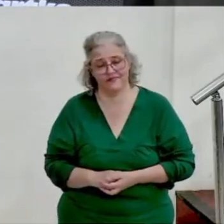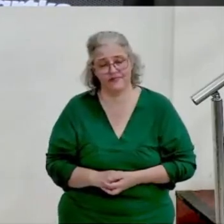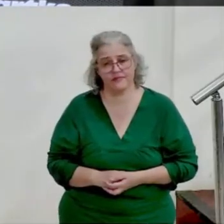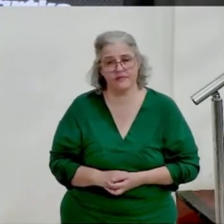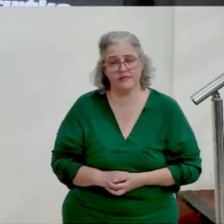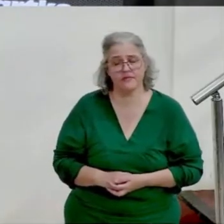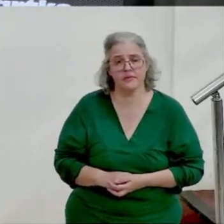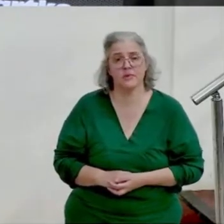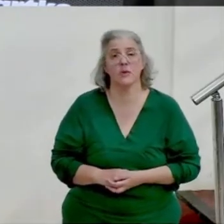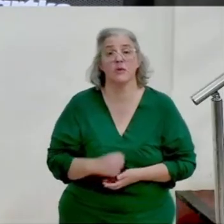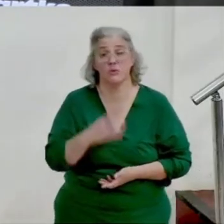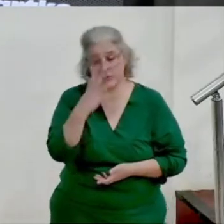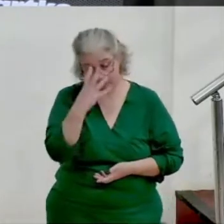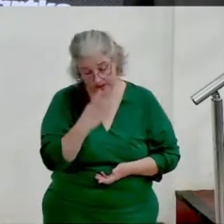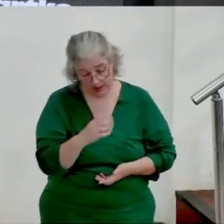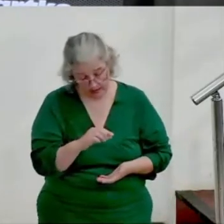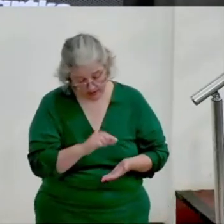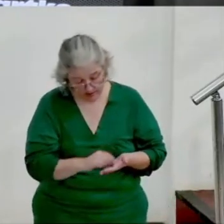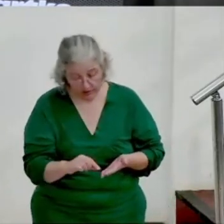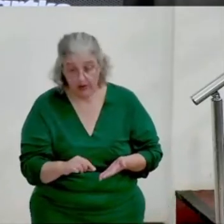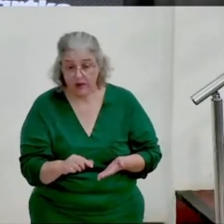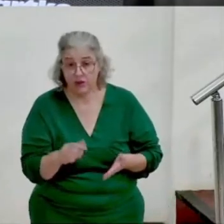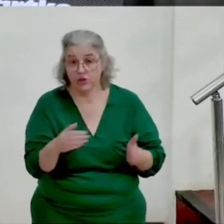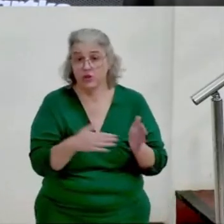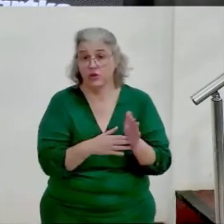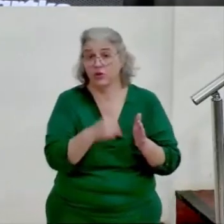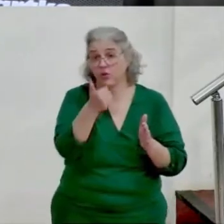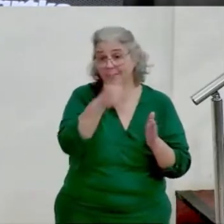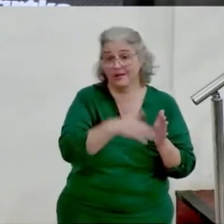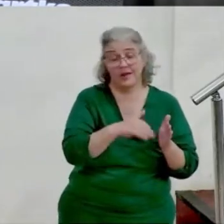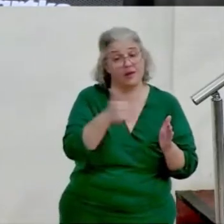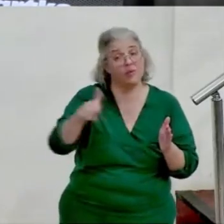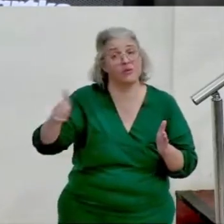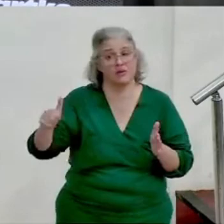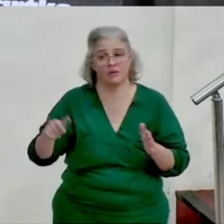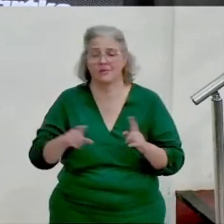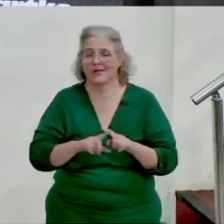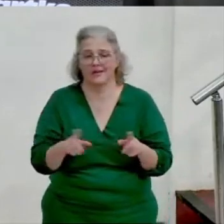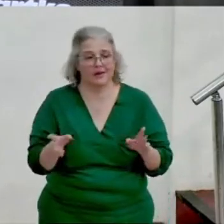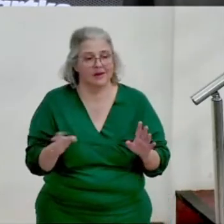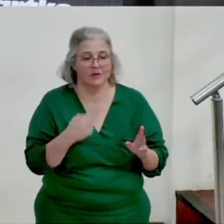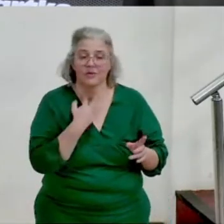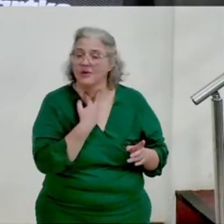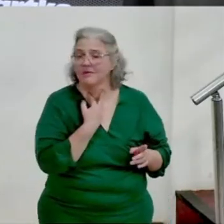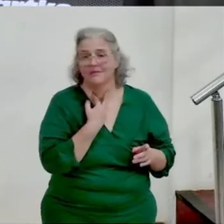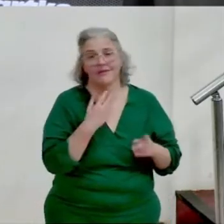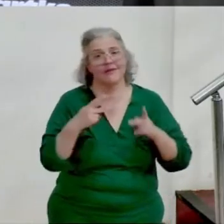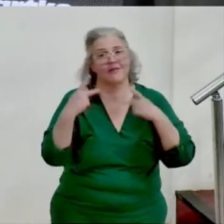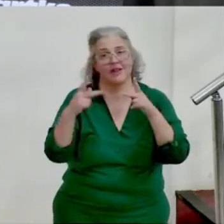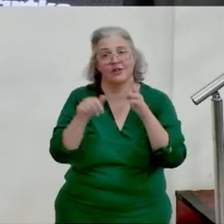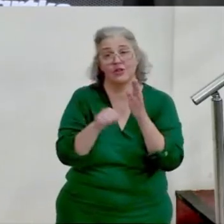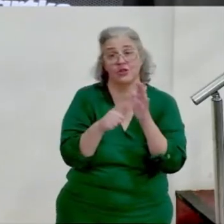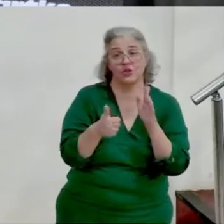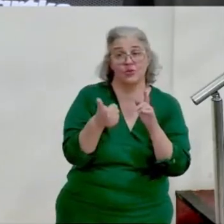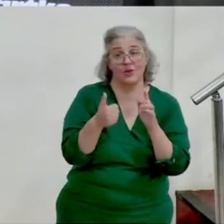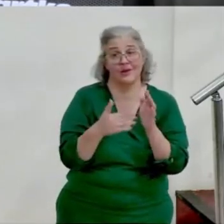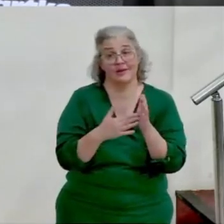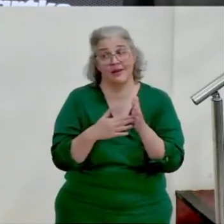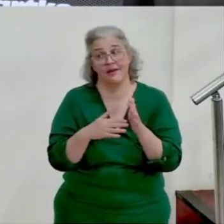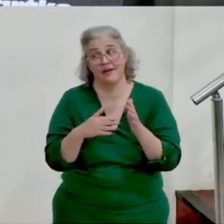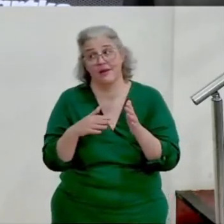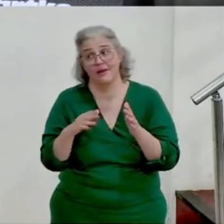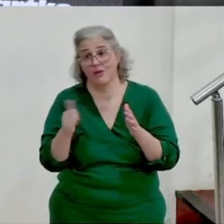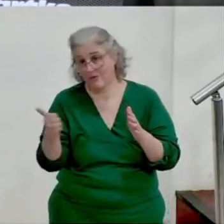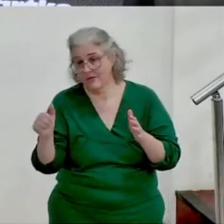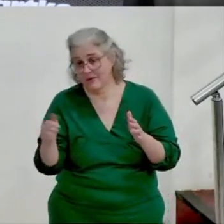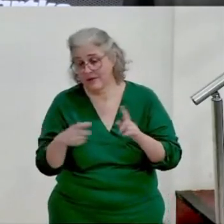pregar do 1 ao 11. Não tem como pregar do 1 ao 11. Nesta noite, nós vamos explorar apenas os 5 primeiros